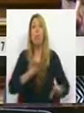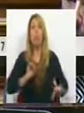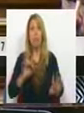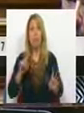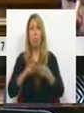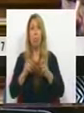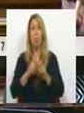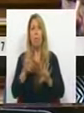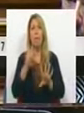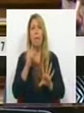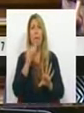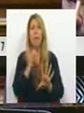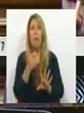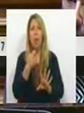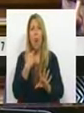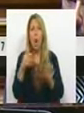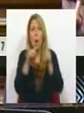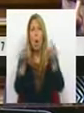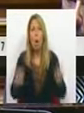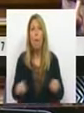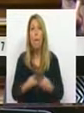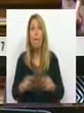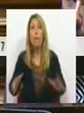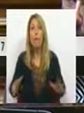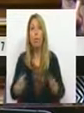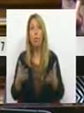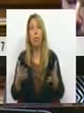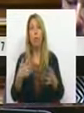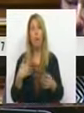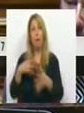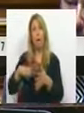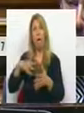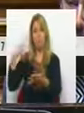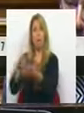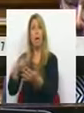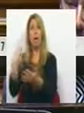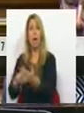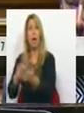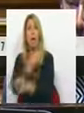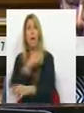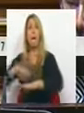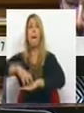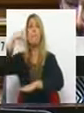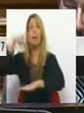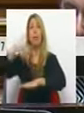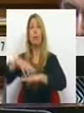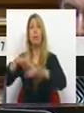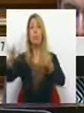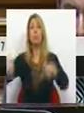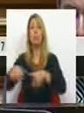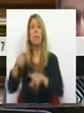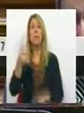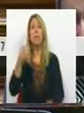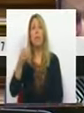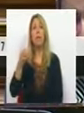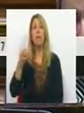querer taxar discriminadamente prédios superiores a 50 hectares. Isto é um desincentivo